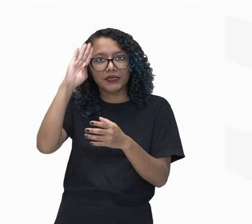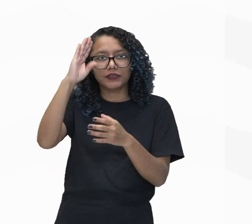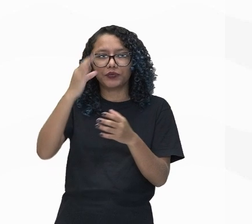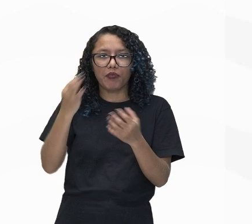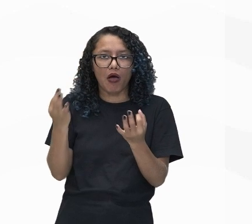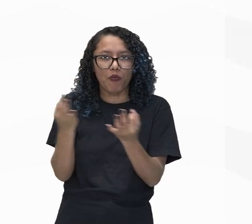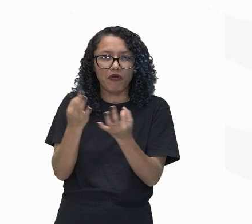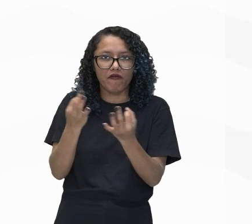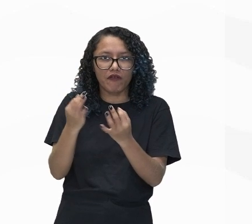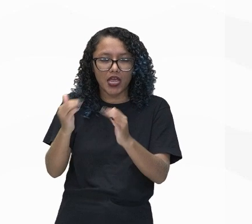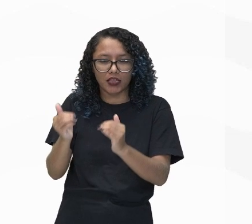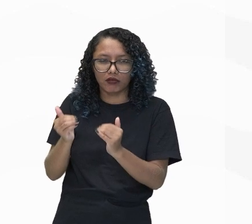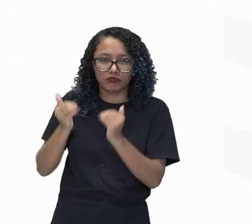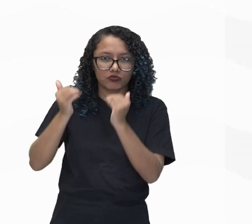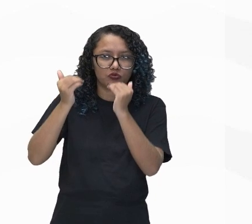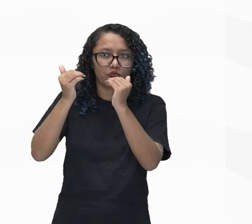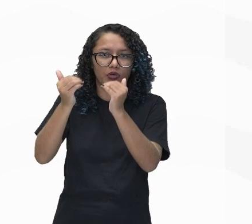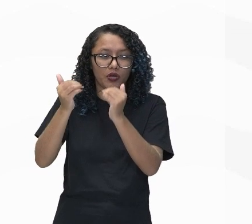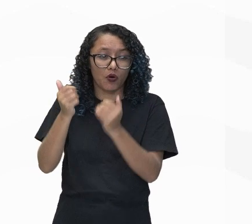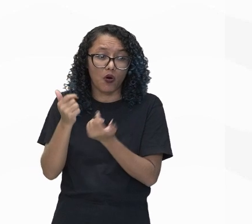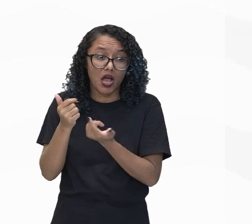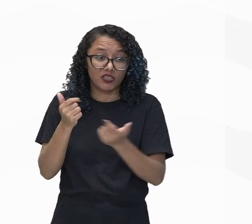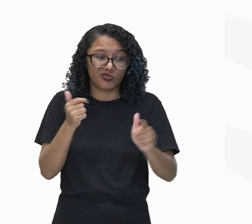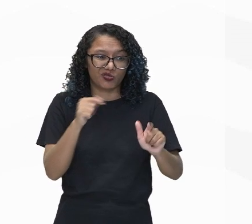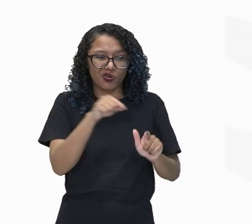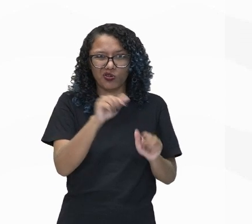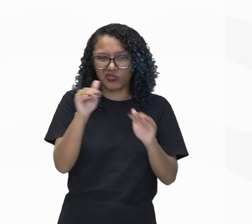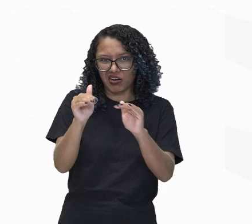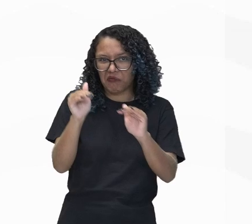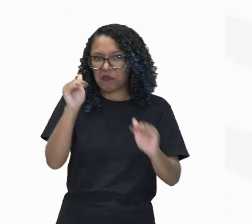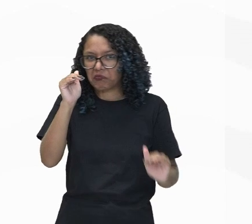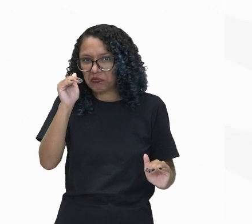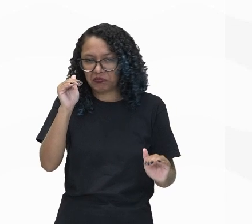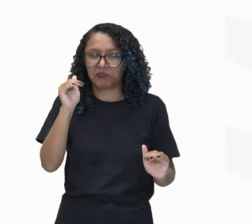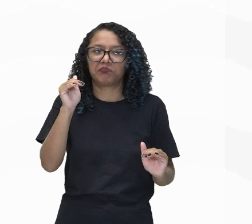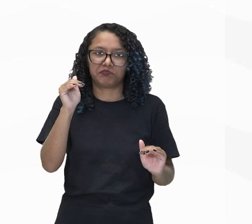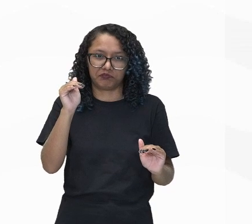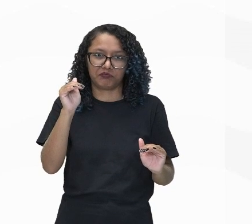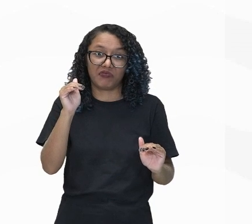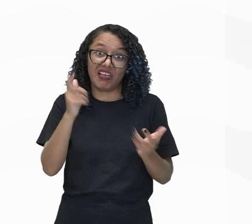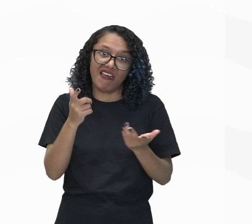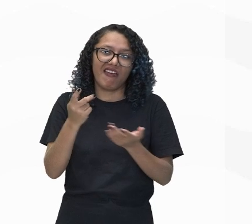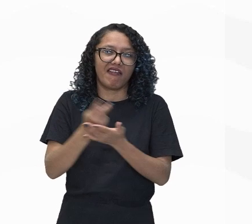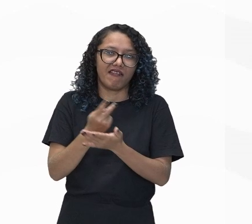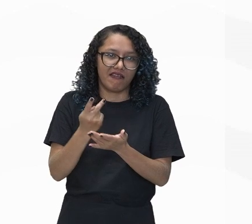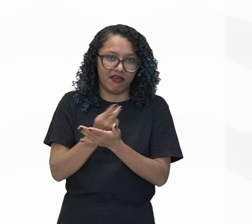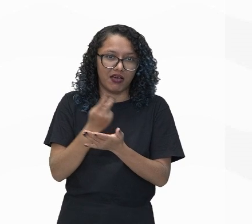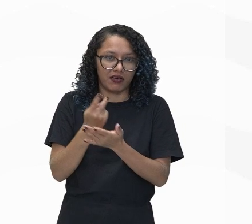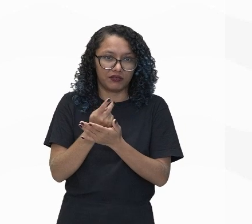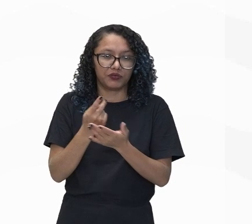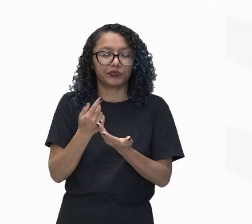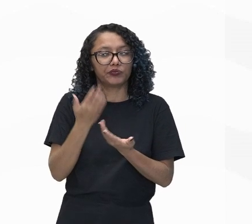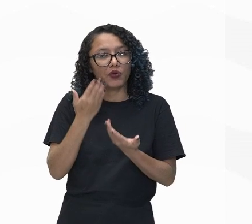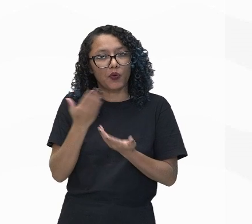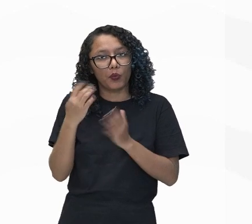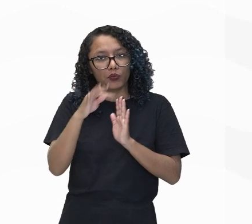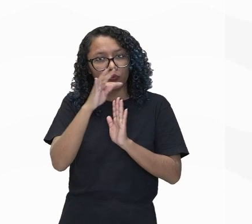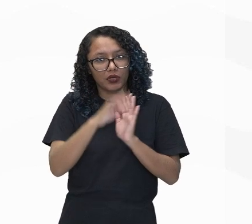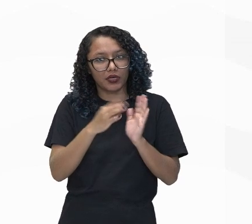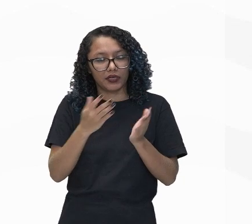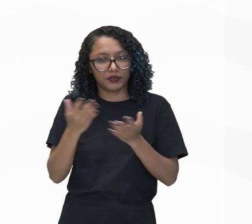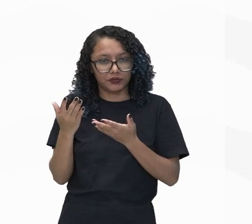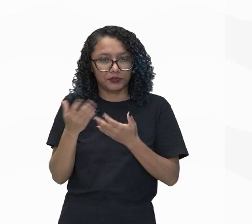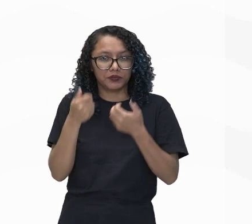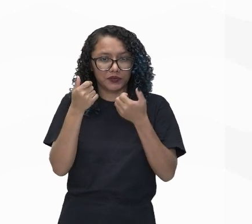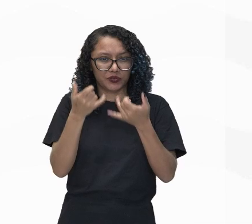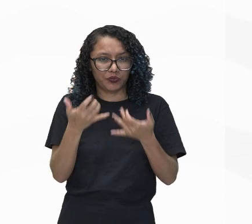esse relativismo, como vocês podem me acompanhar comigo aí, é uma compreensão de que não existe uma cultura certa ou